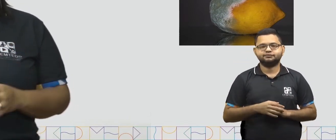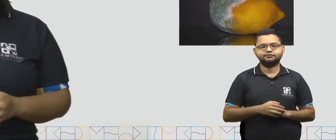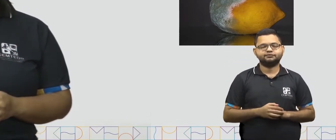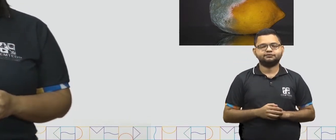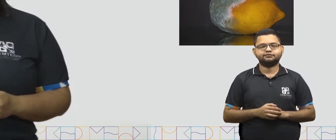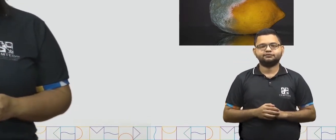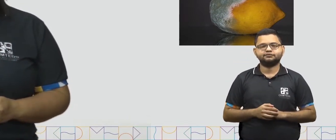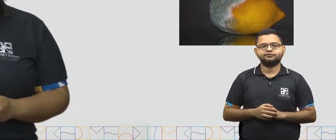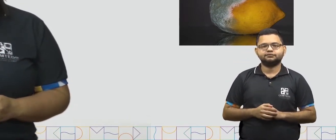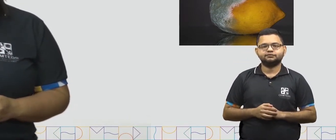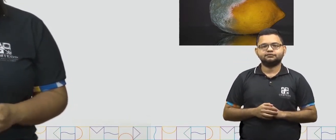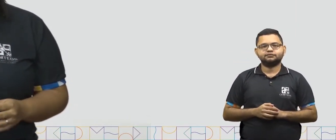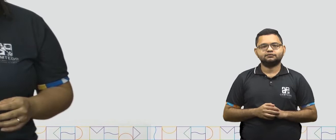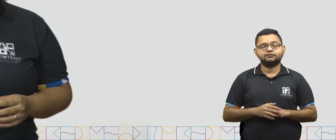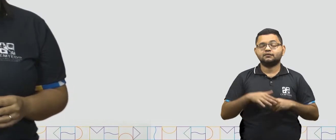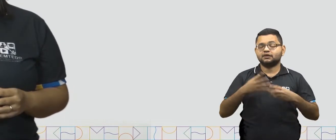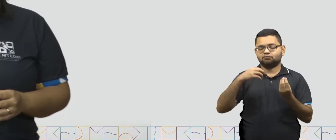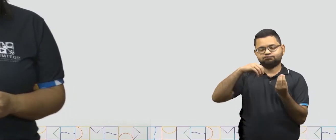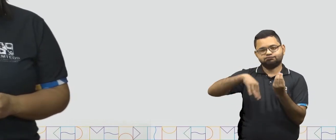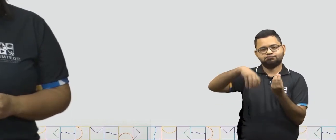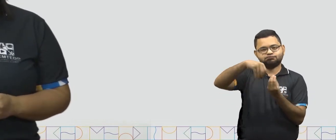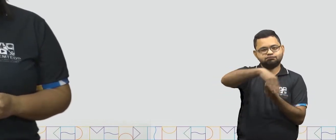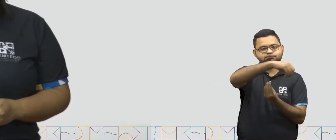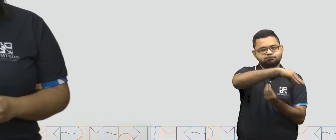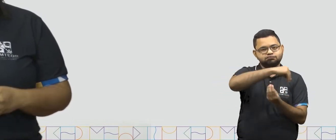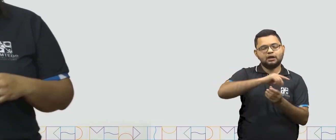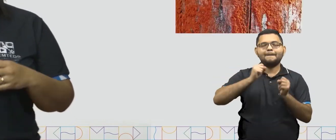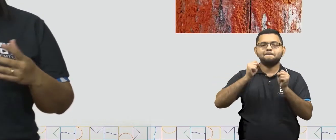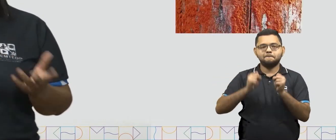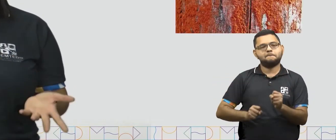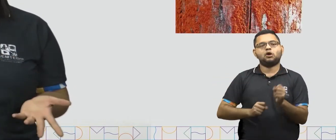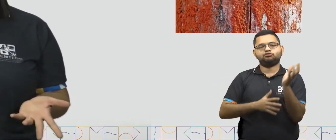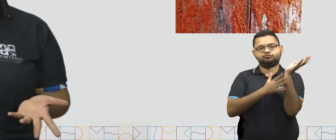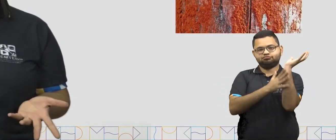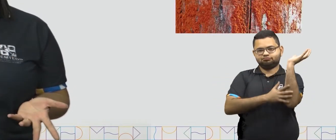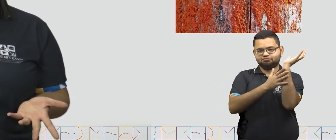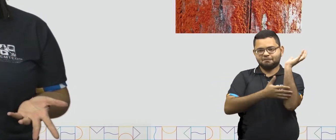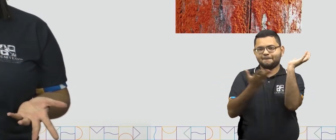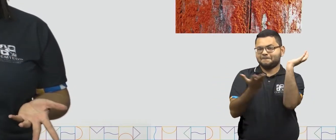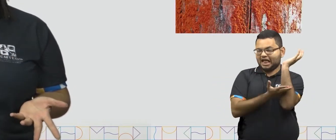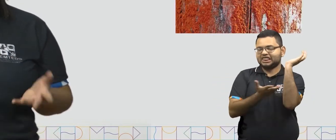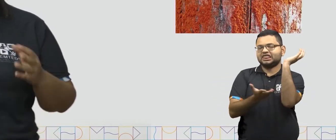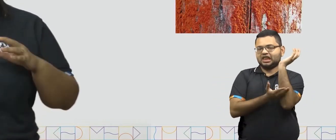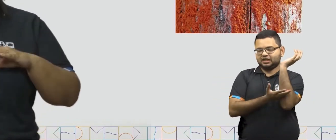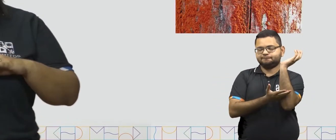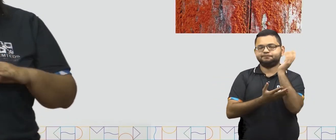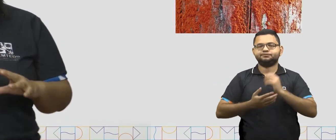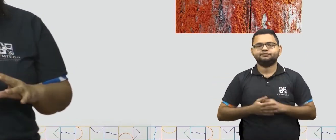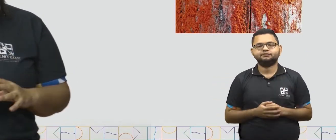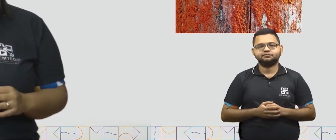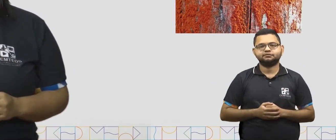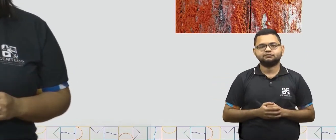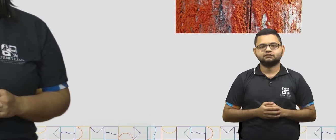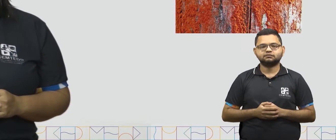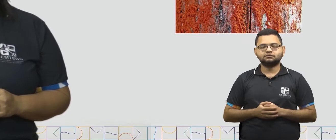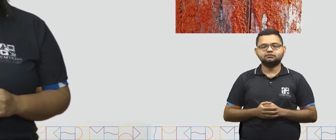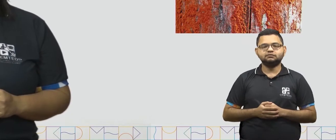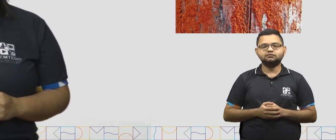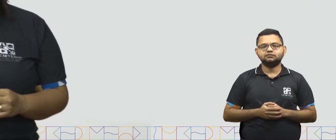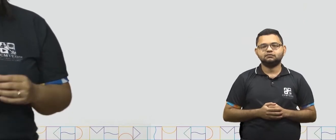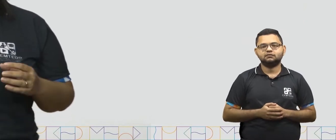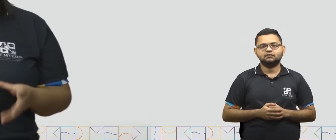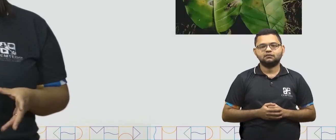processo de apodrecimento, não é? Fungos podem aparecer em madeiras de construção e móveis, causando grande perda